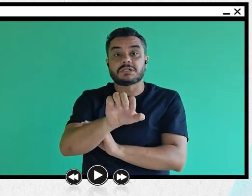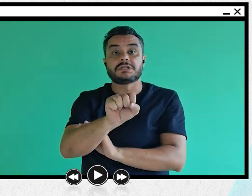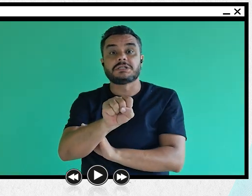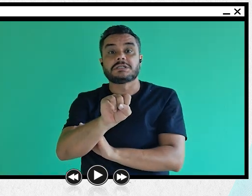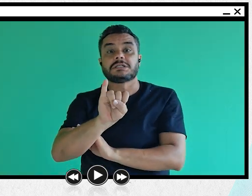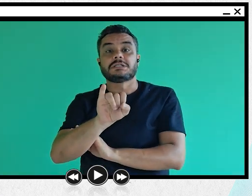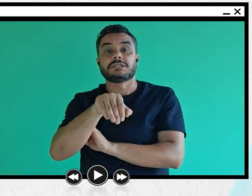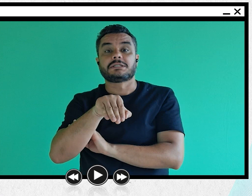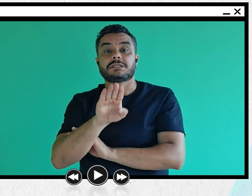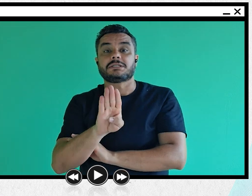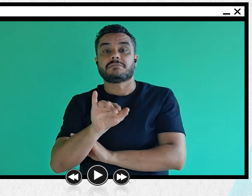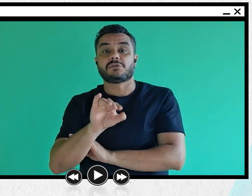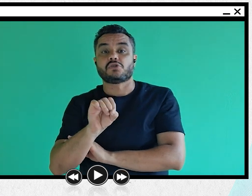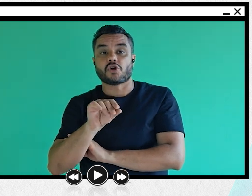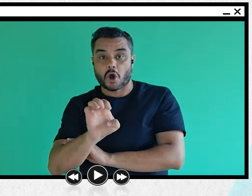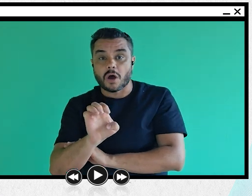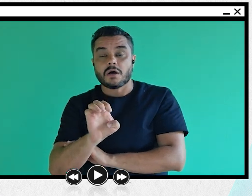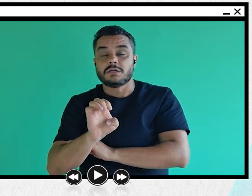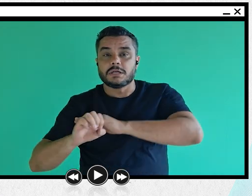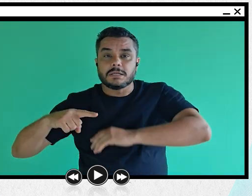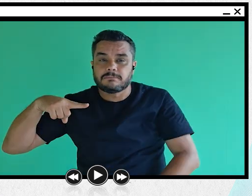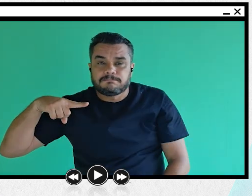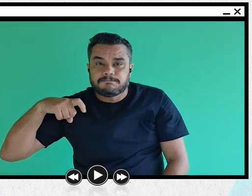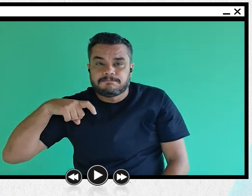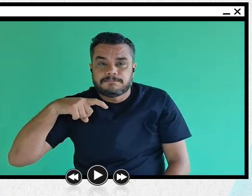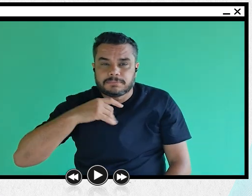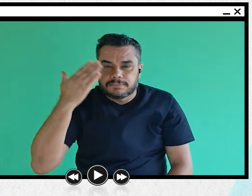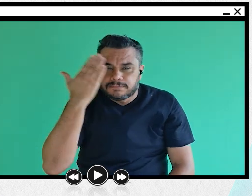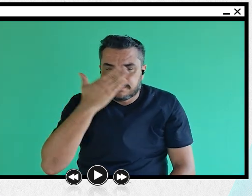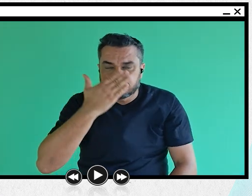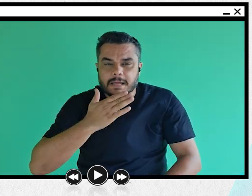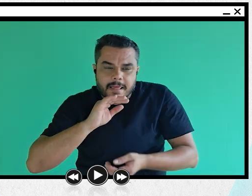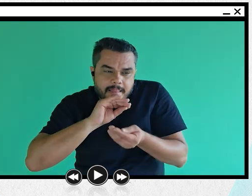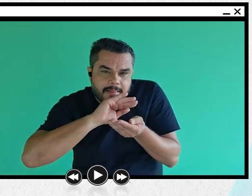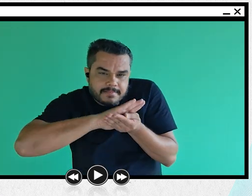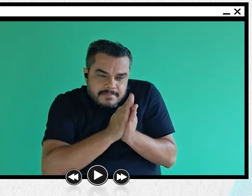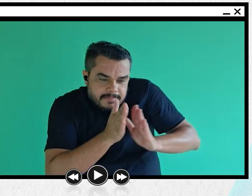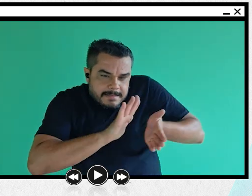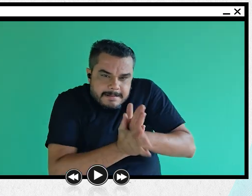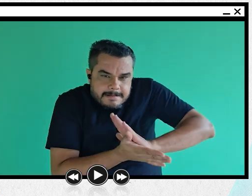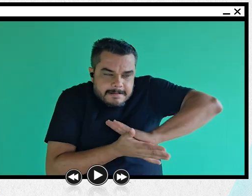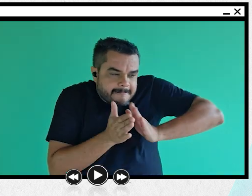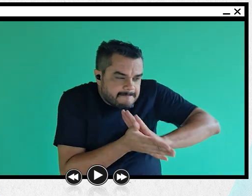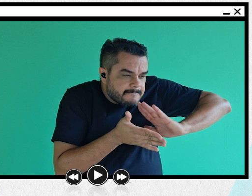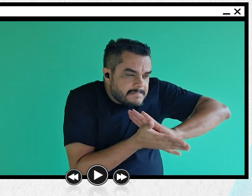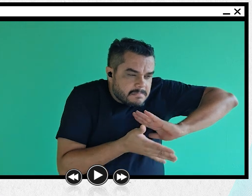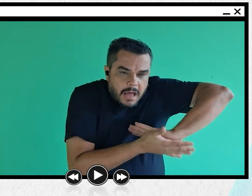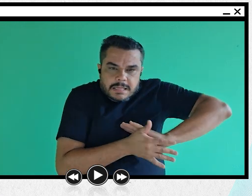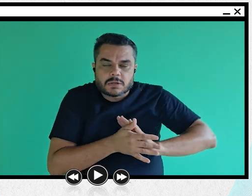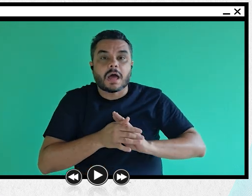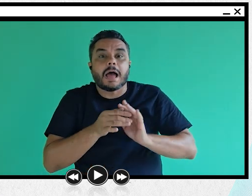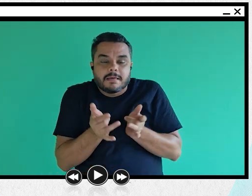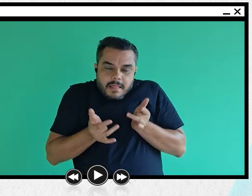simbiose, né, o micro-organismo ele consegue degradar os contaminantes que estão presentes ali naquele líquido, liberam nutrientes,